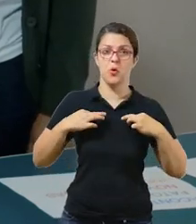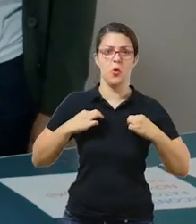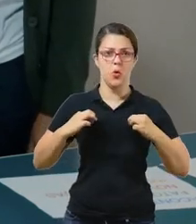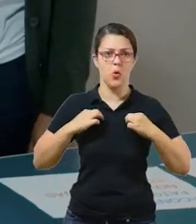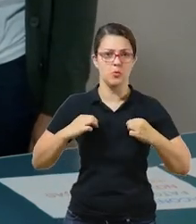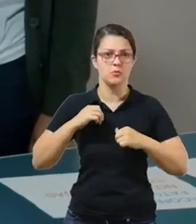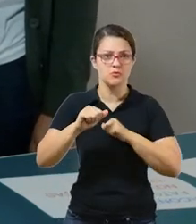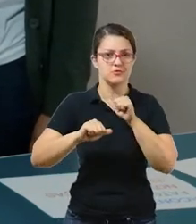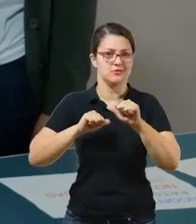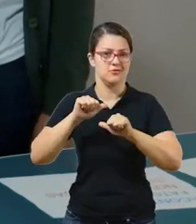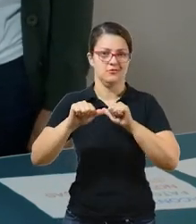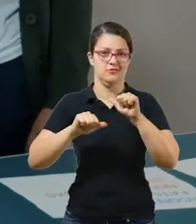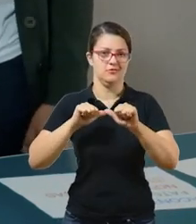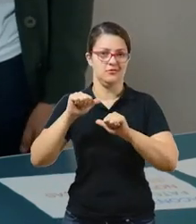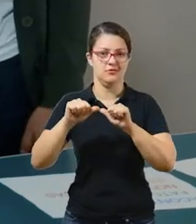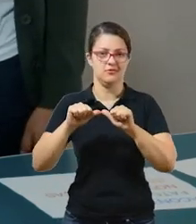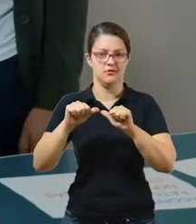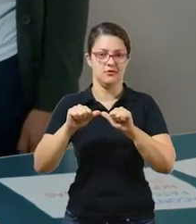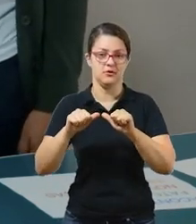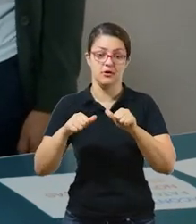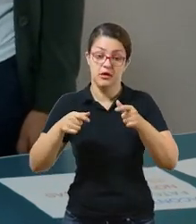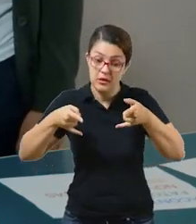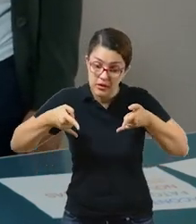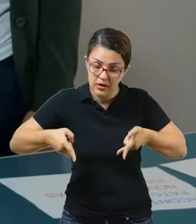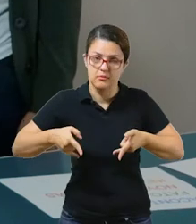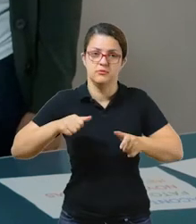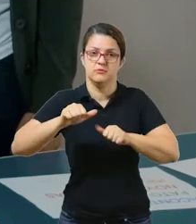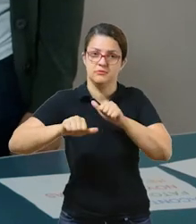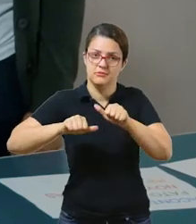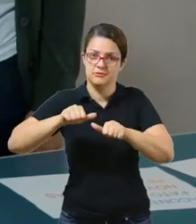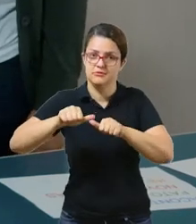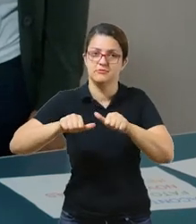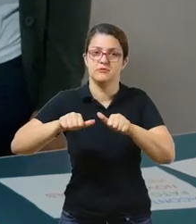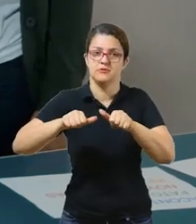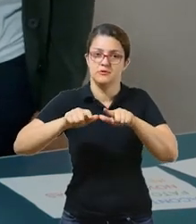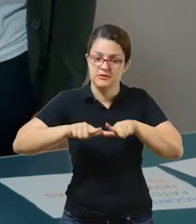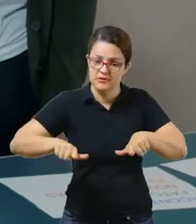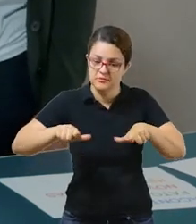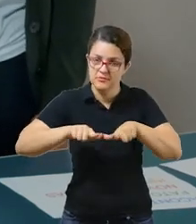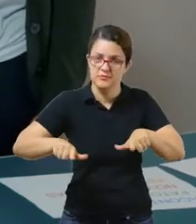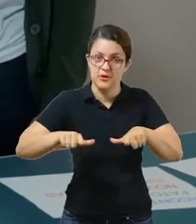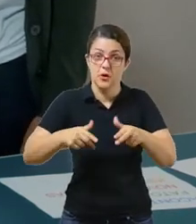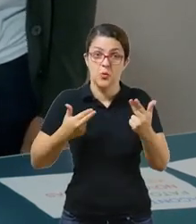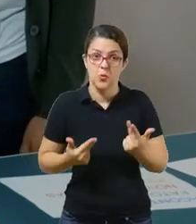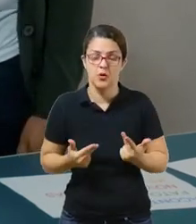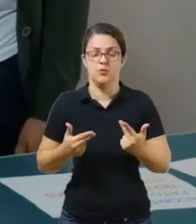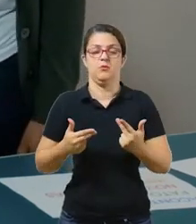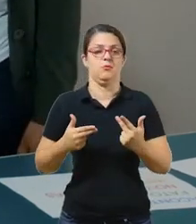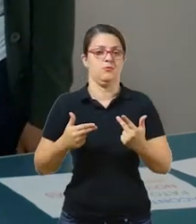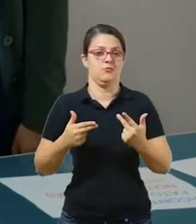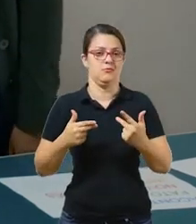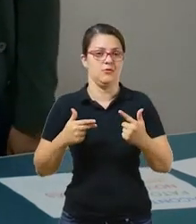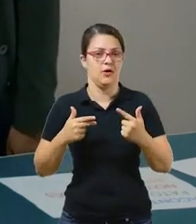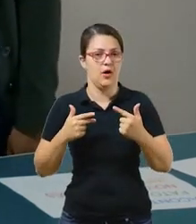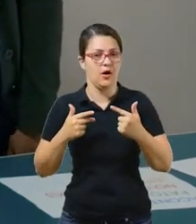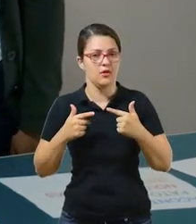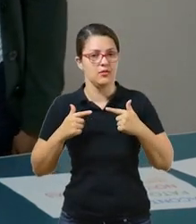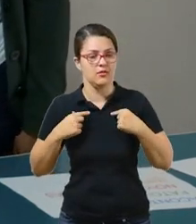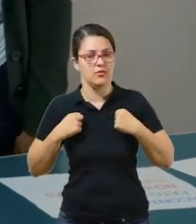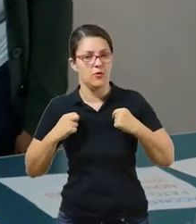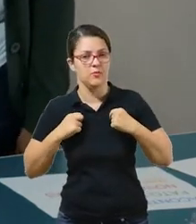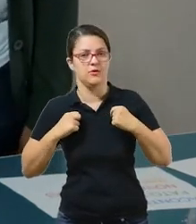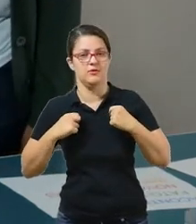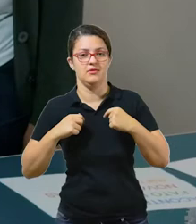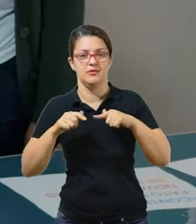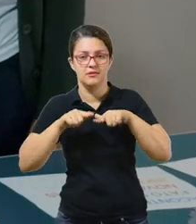limpinho. E para estar limpinho, nosso corpo também precisa estar, assim como as nossas roupas, né? No 3,